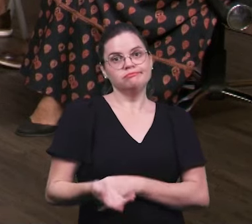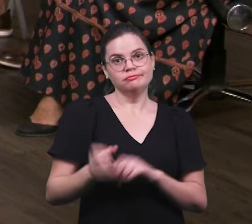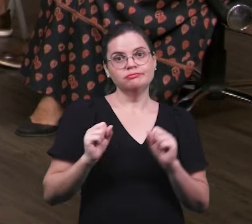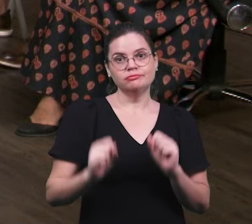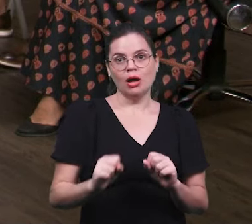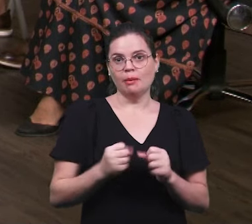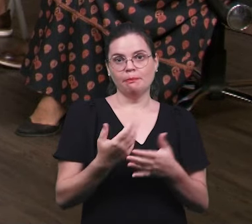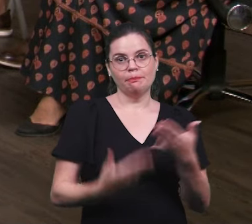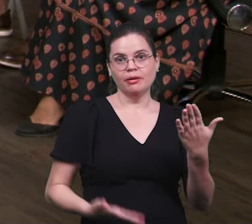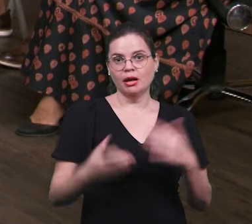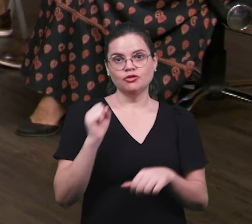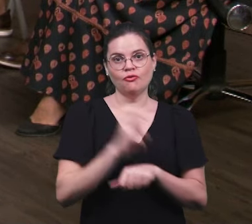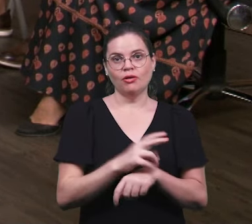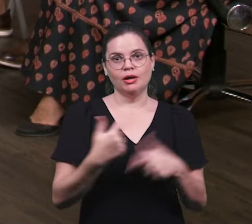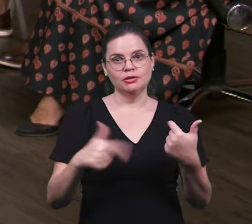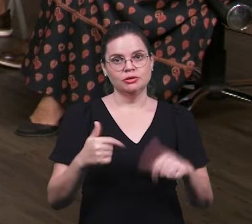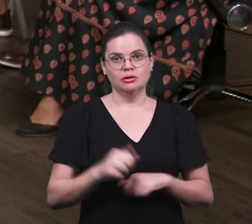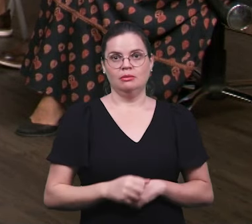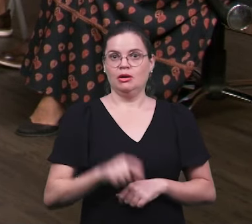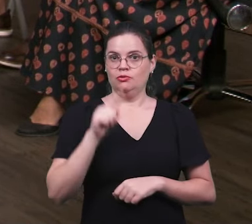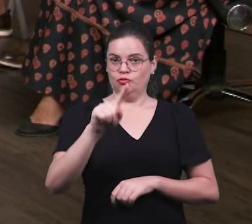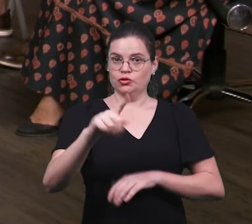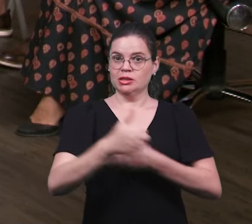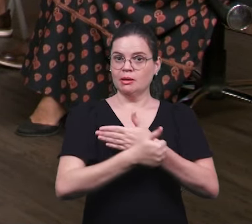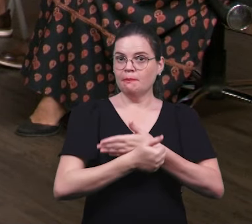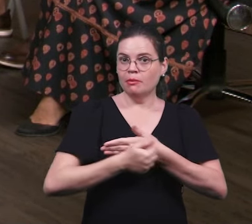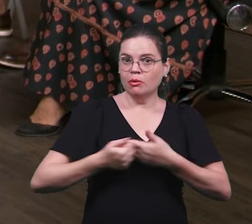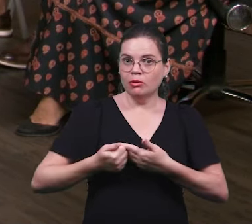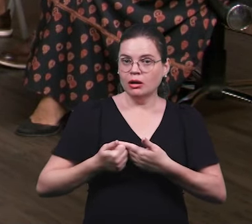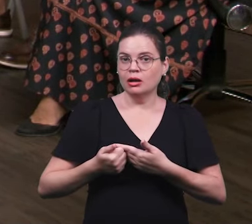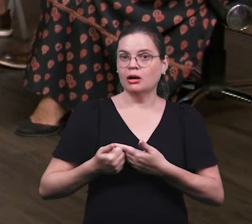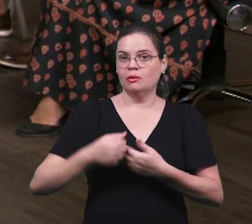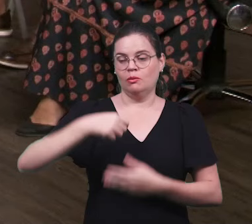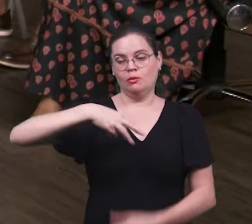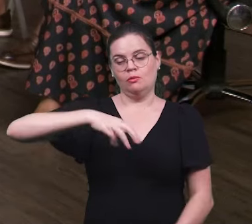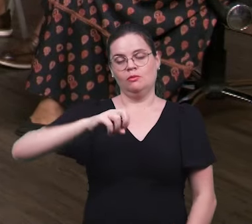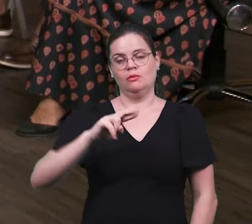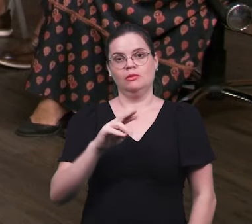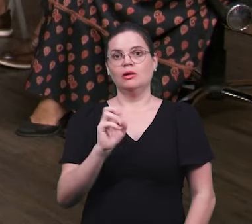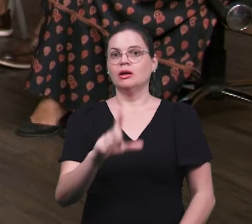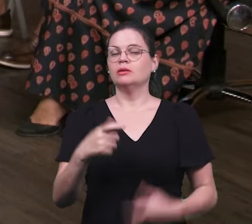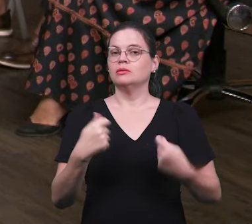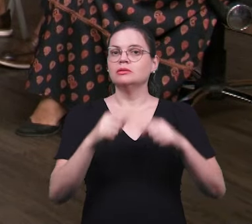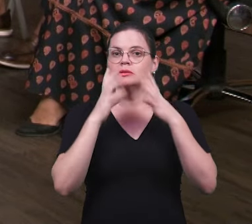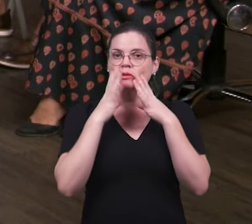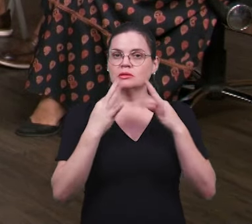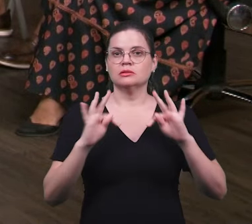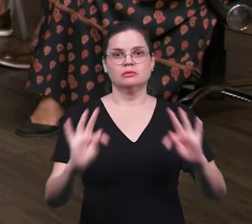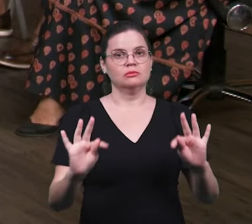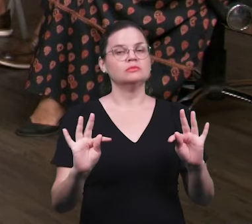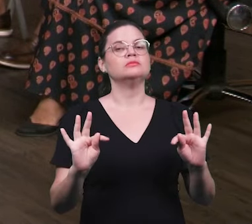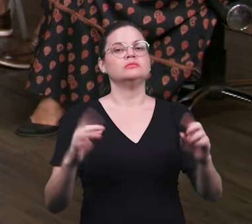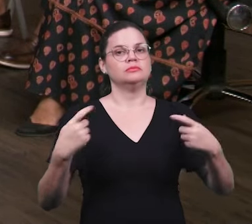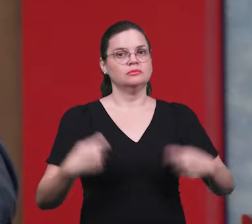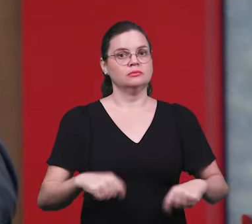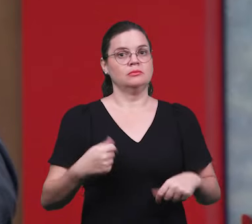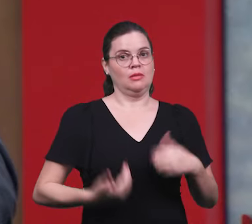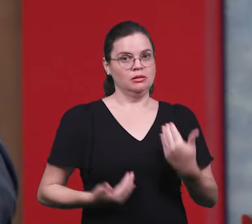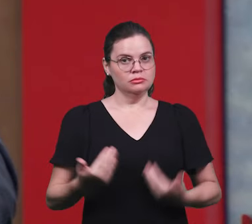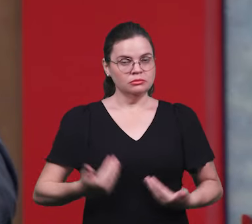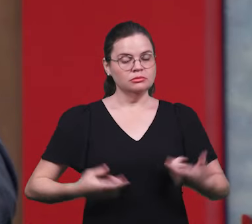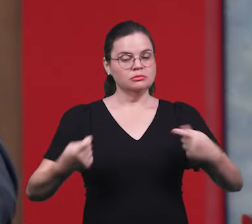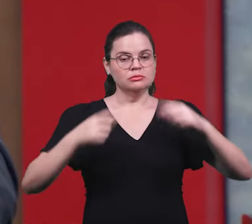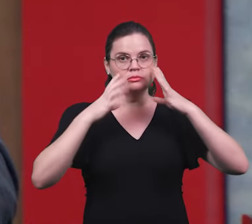A sua moral, como servo de Deus, então, nós temos que ter uma preocupação com o testemunho e não podemos deixar que a